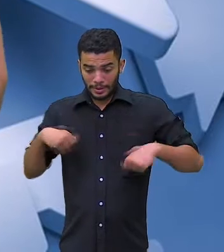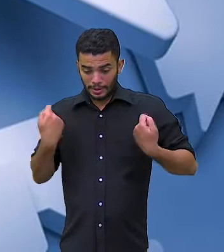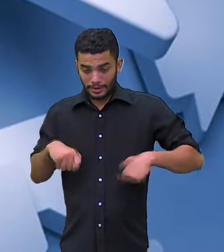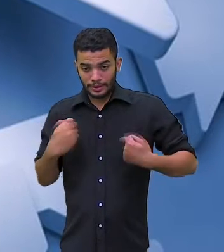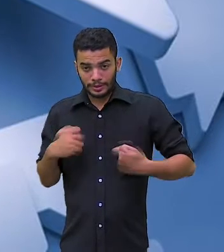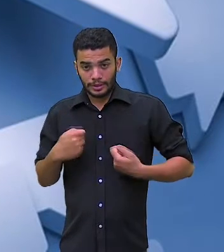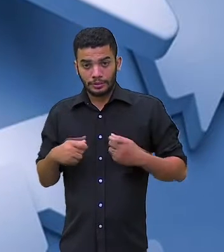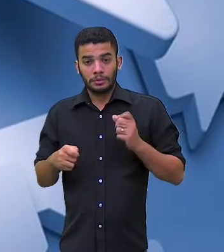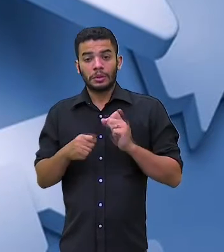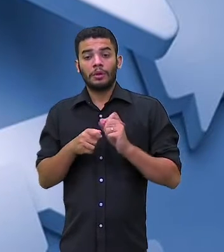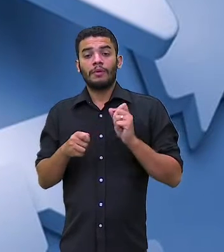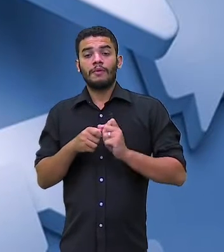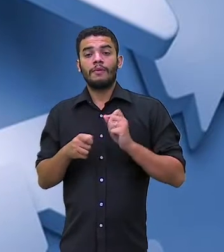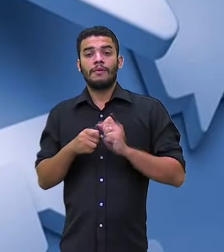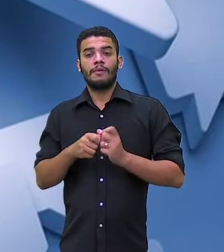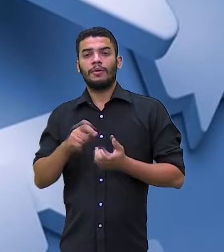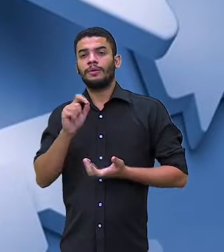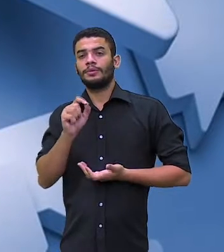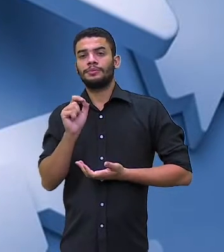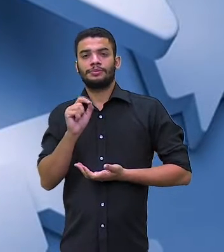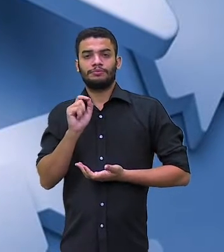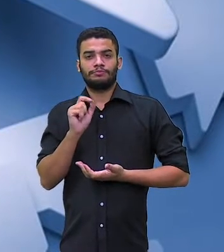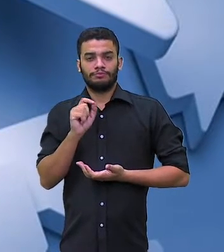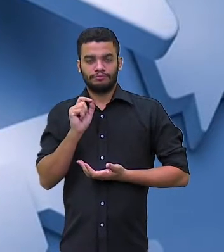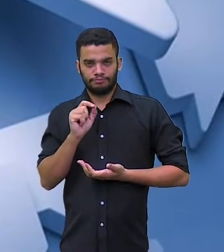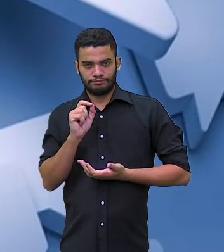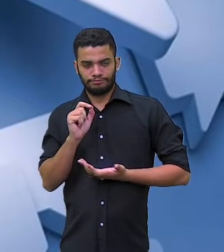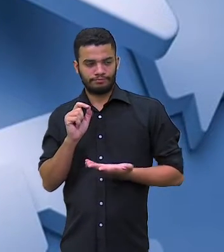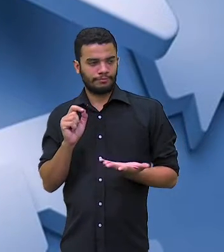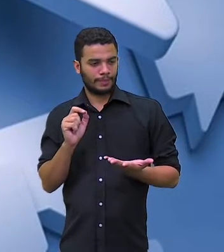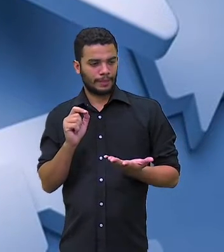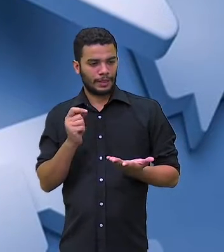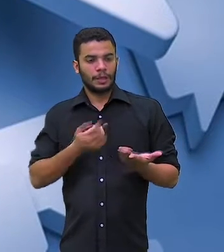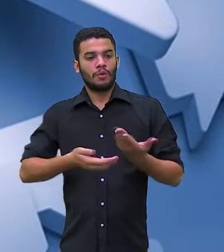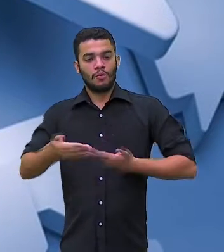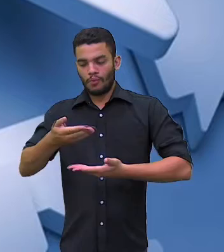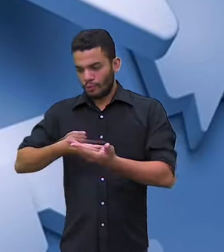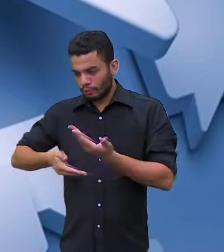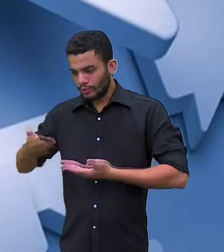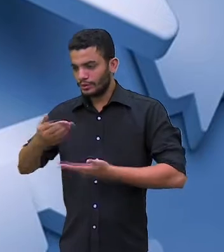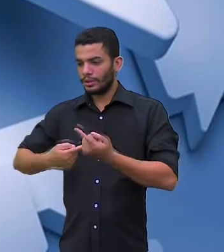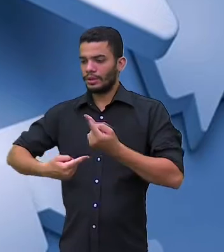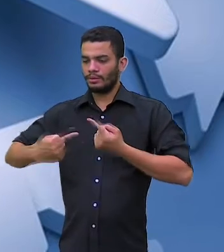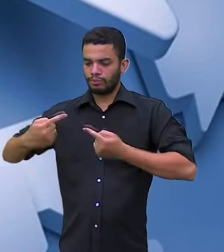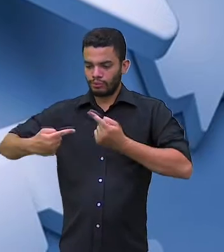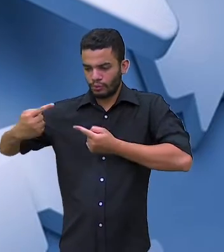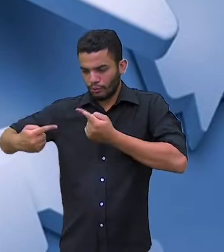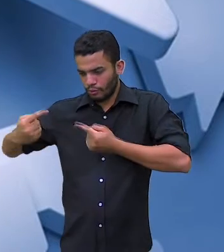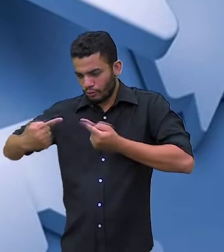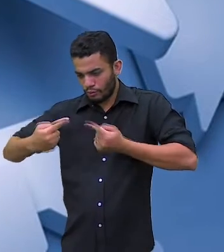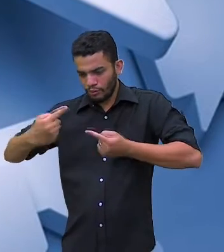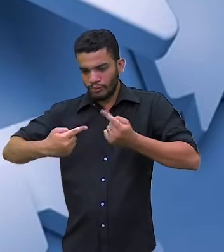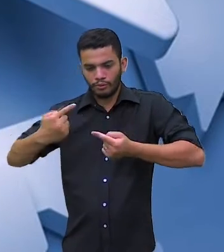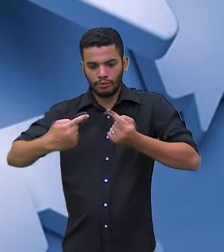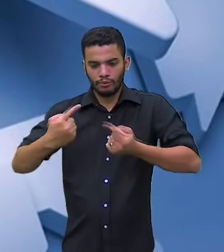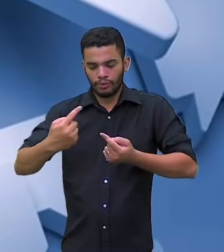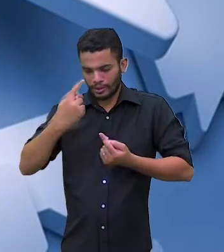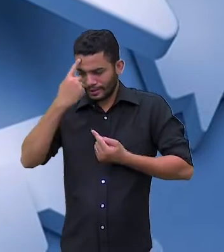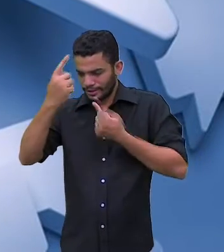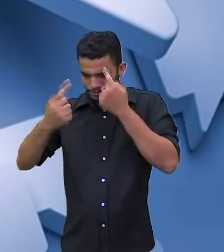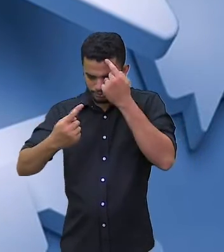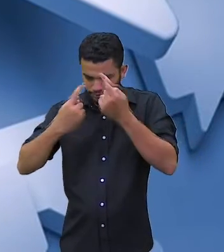também, né? Pois é, frente a determinado assunto aí, né? Discutir, defender o nosso ponto de vista, não é